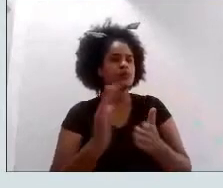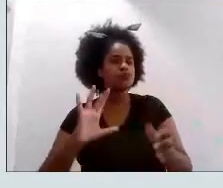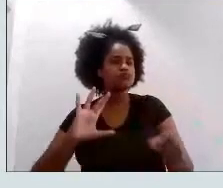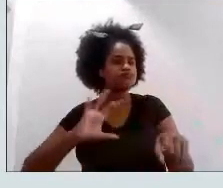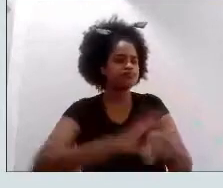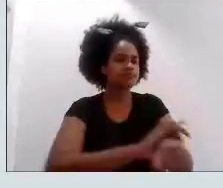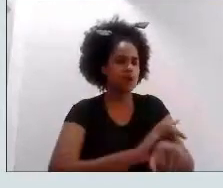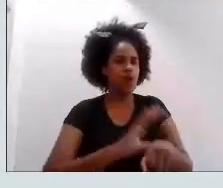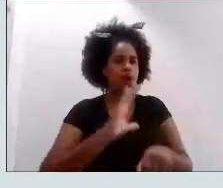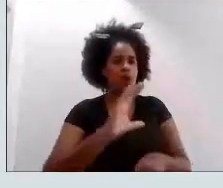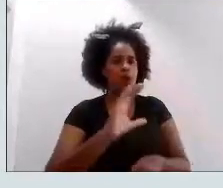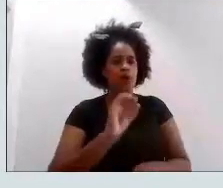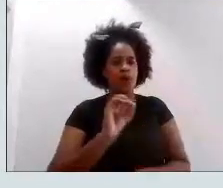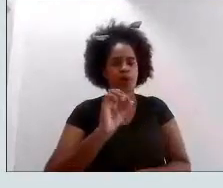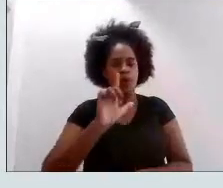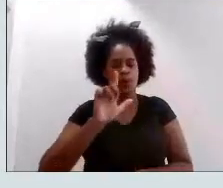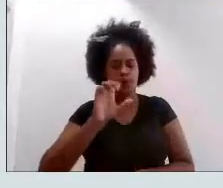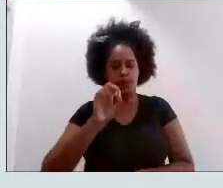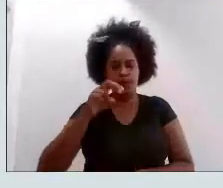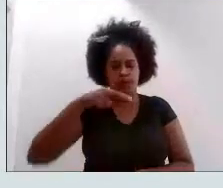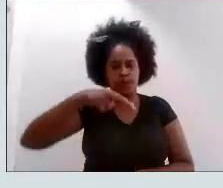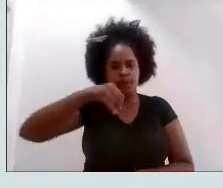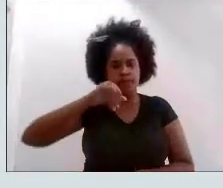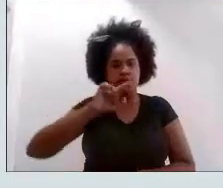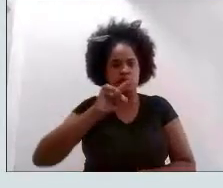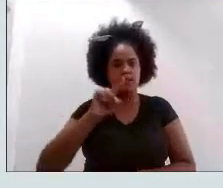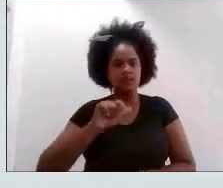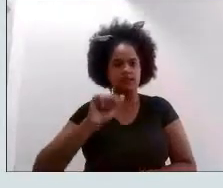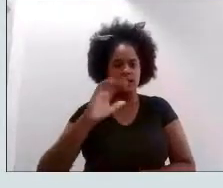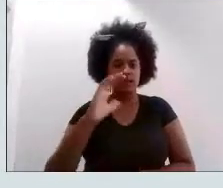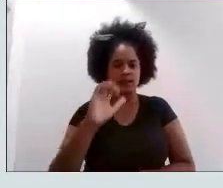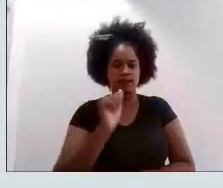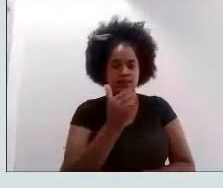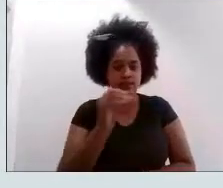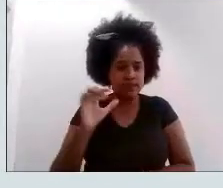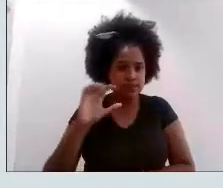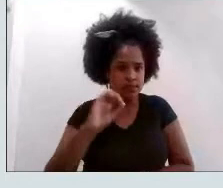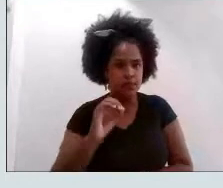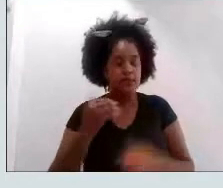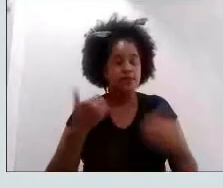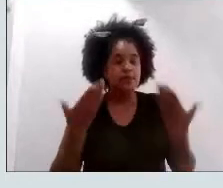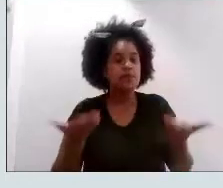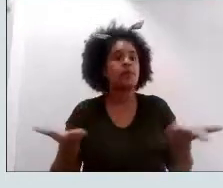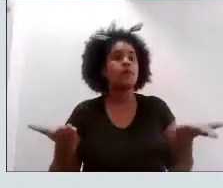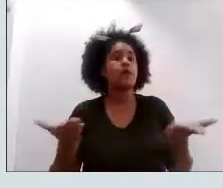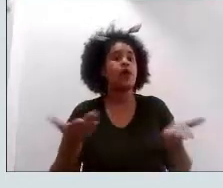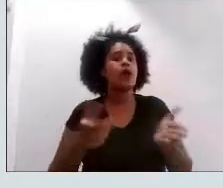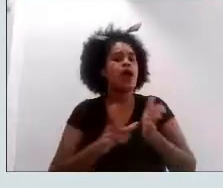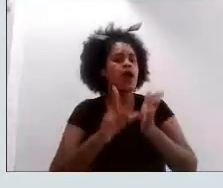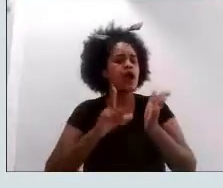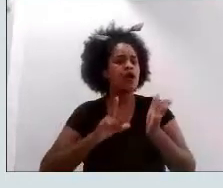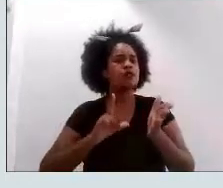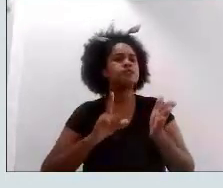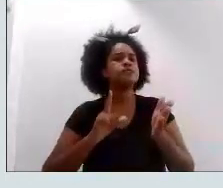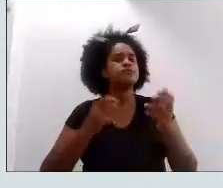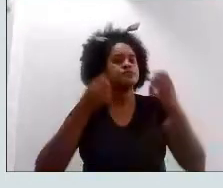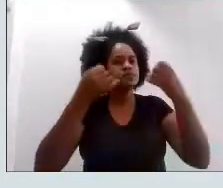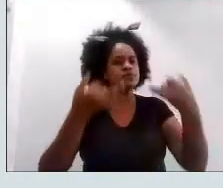vamos a algumas rápidas apresentações, né? Como eu disse, a gente vai estar tendo as aulas de História do Brasil nesse